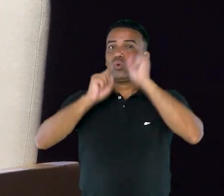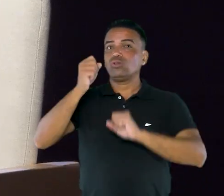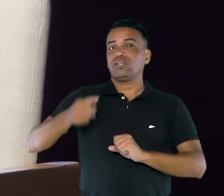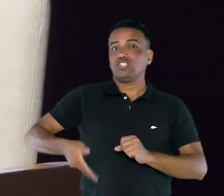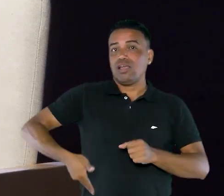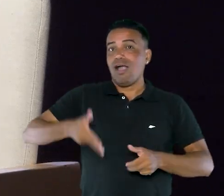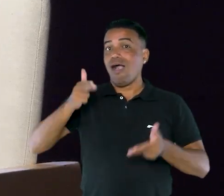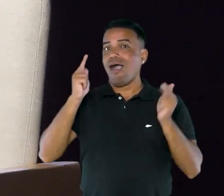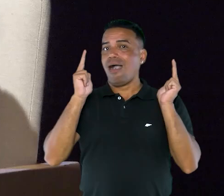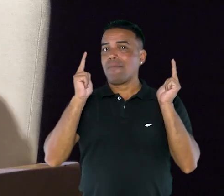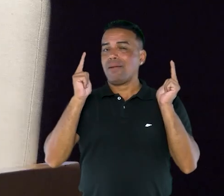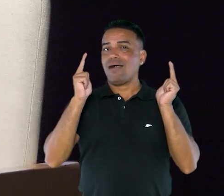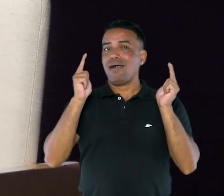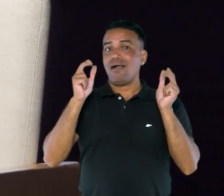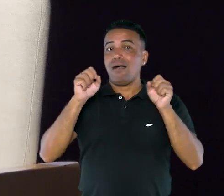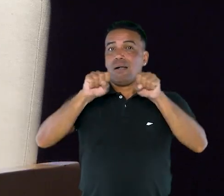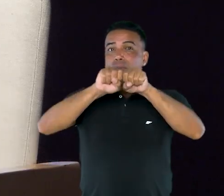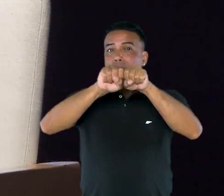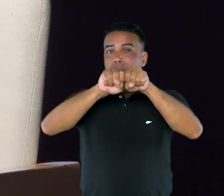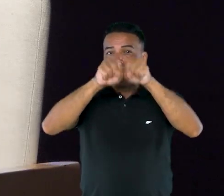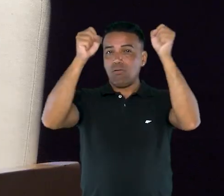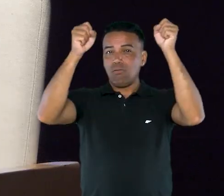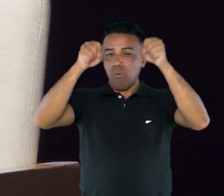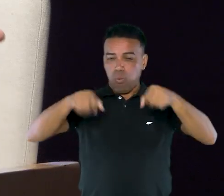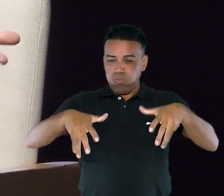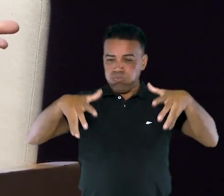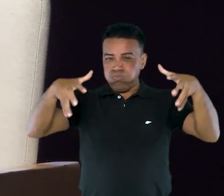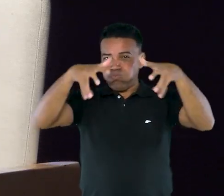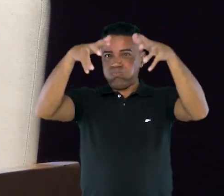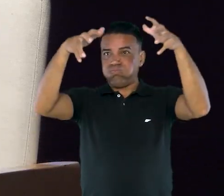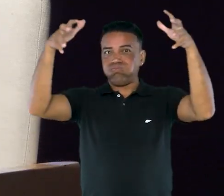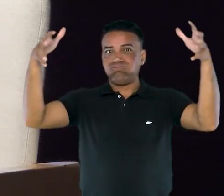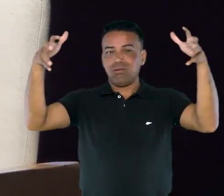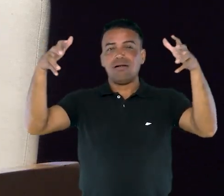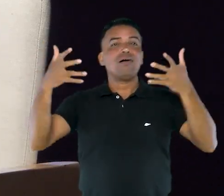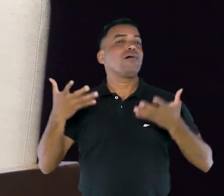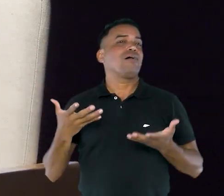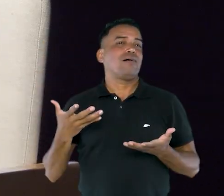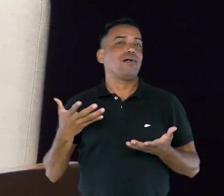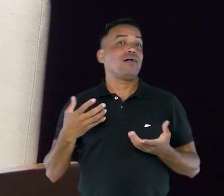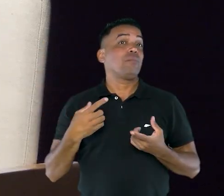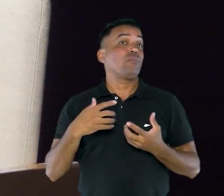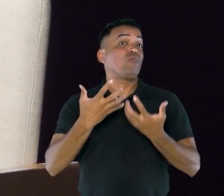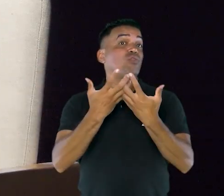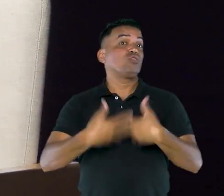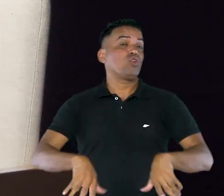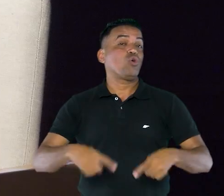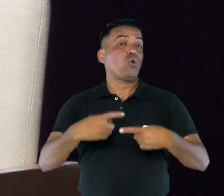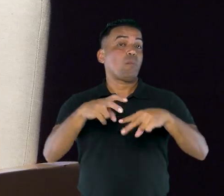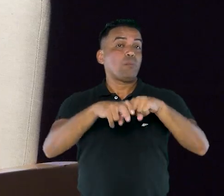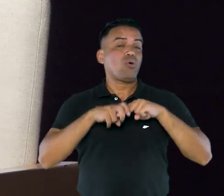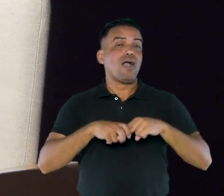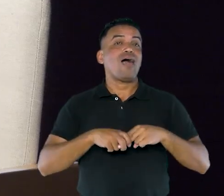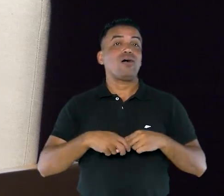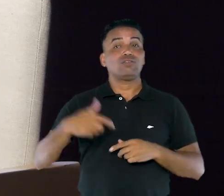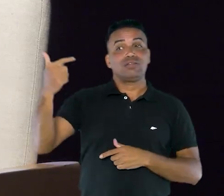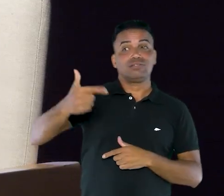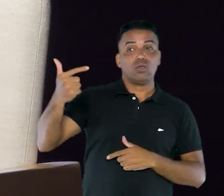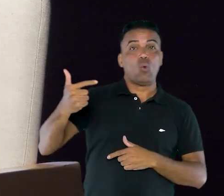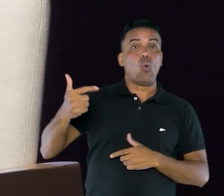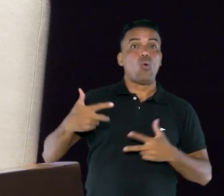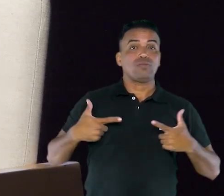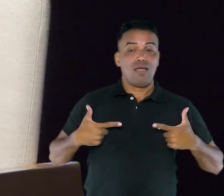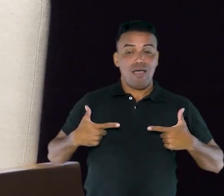gente viu esse projeto todo atômico, né, que atirou bombas atômicas. Como é que funcionou? Funcionou por causa da Segunda Guerra Mundial. Teve